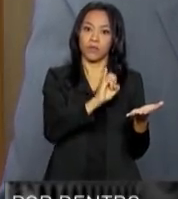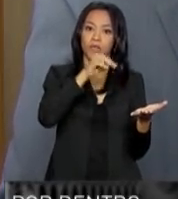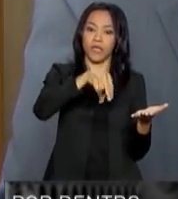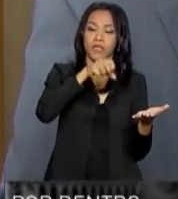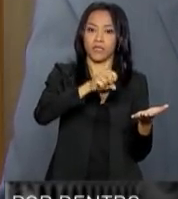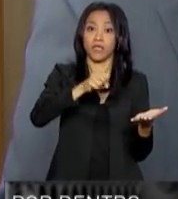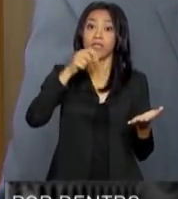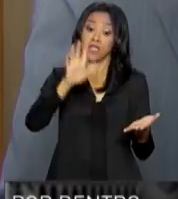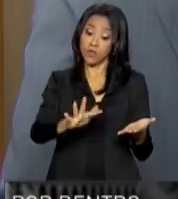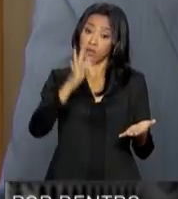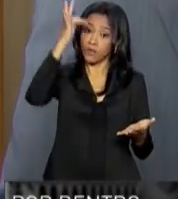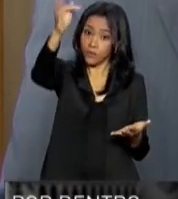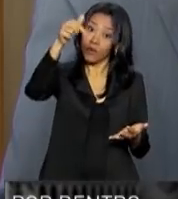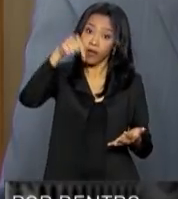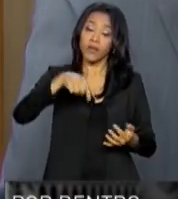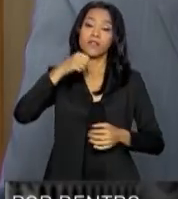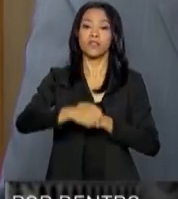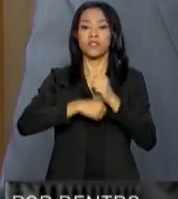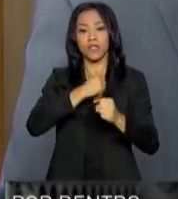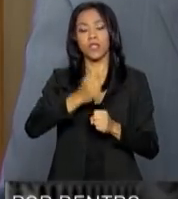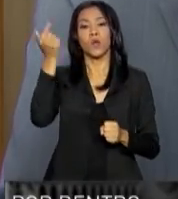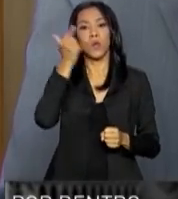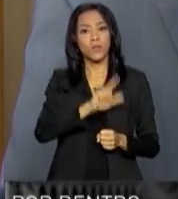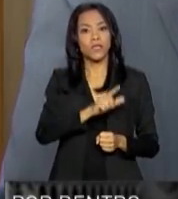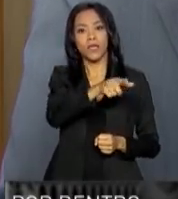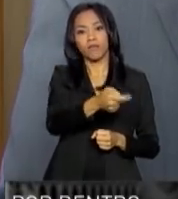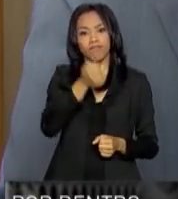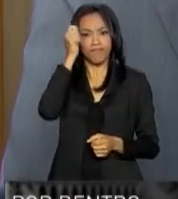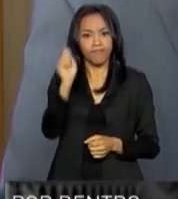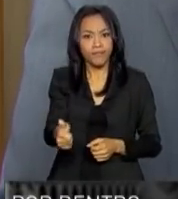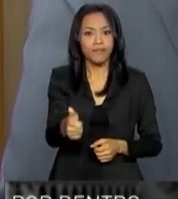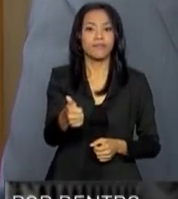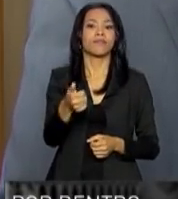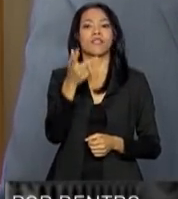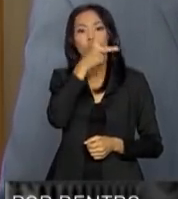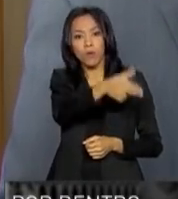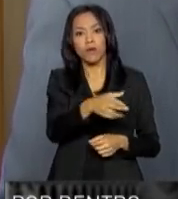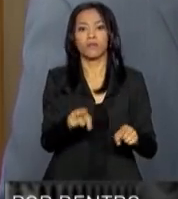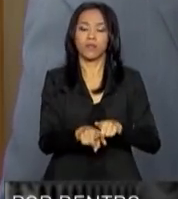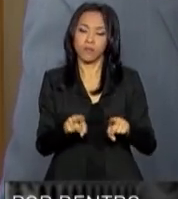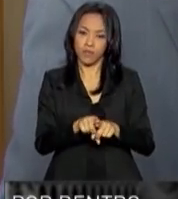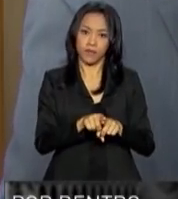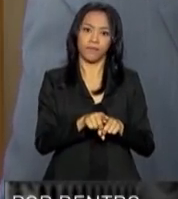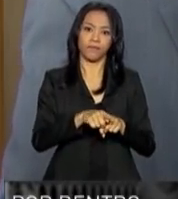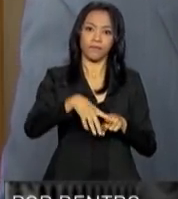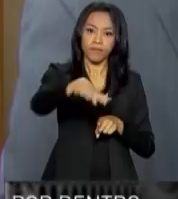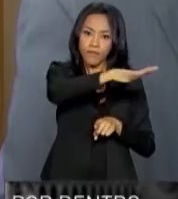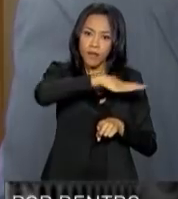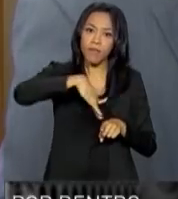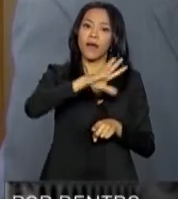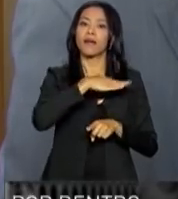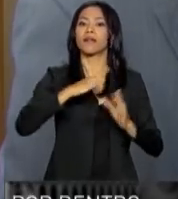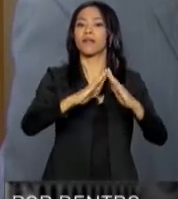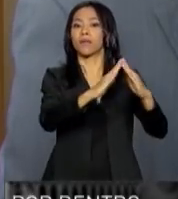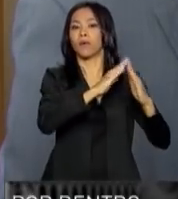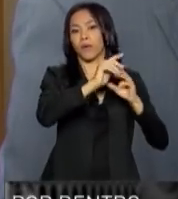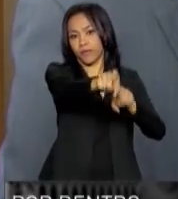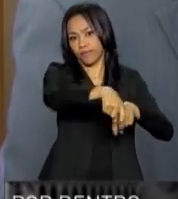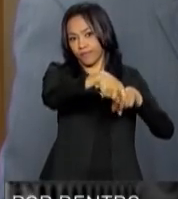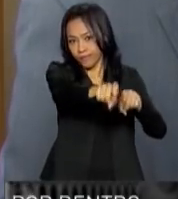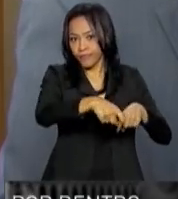este ano a gente consiga até gerar a concessão automática de aposentadorias e benefícios rurais pro pessoal que regime de economia